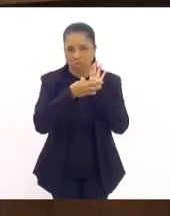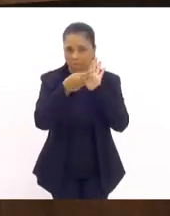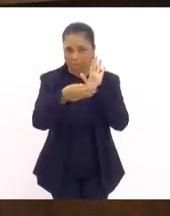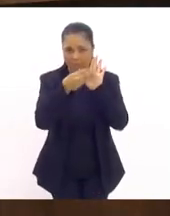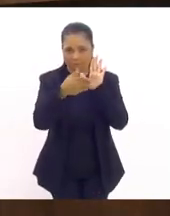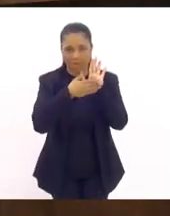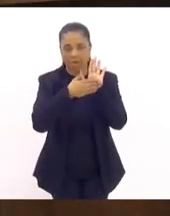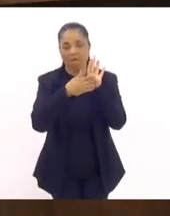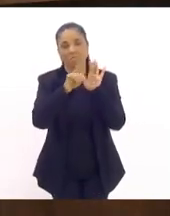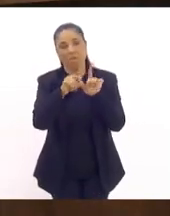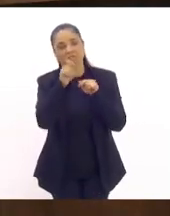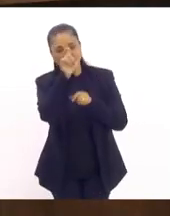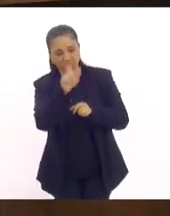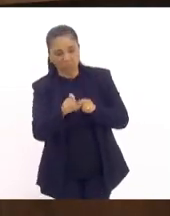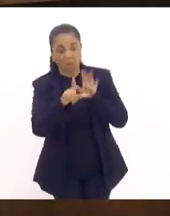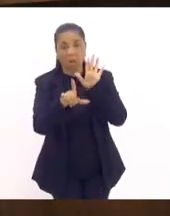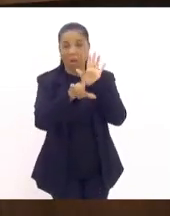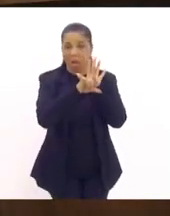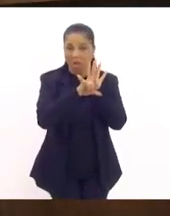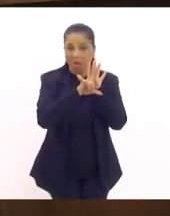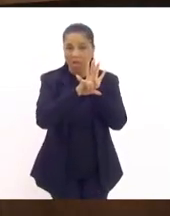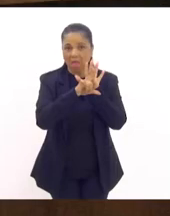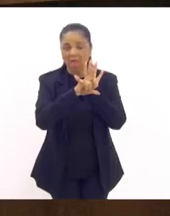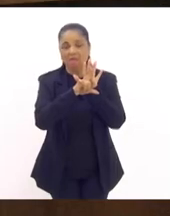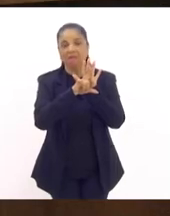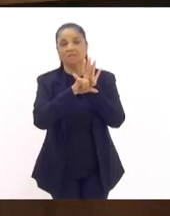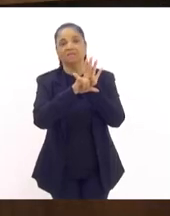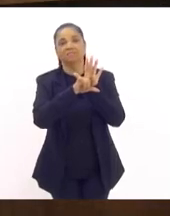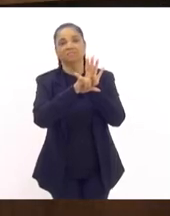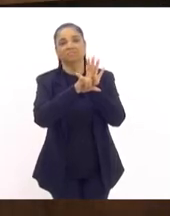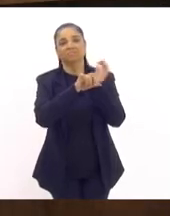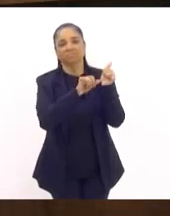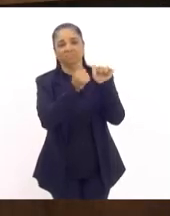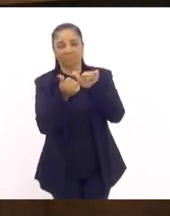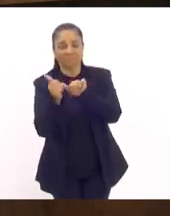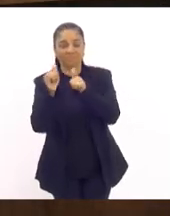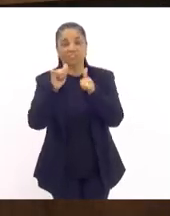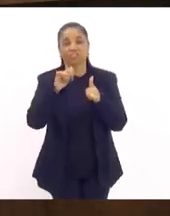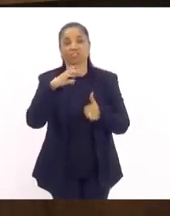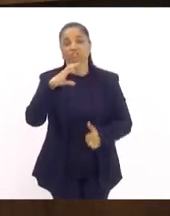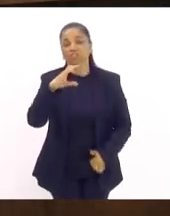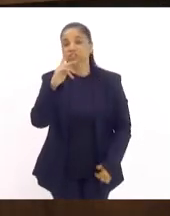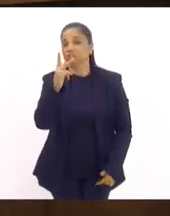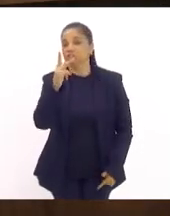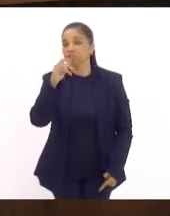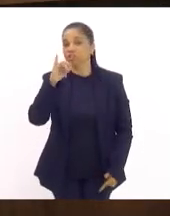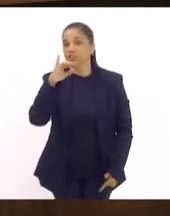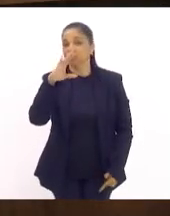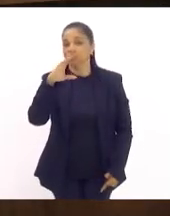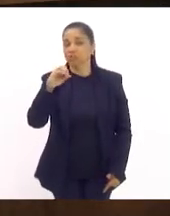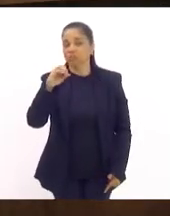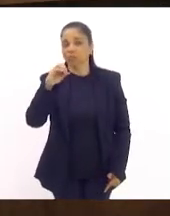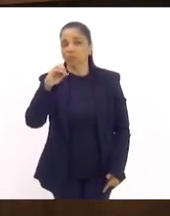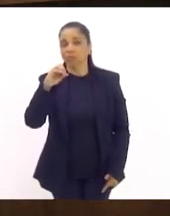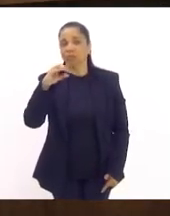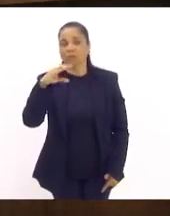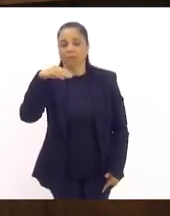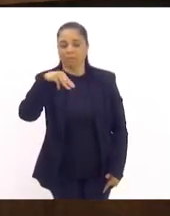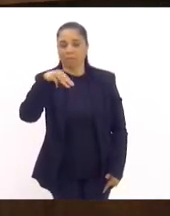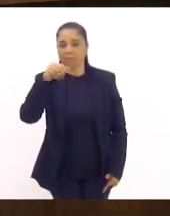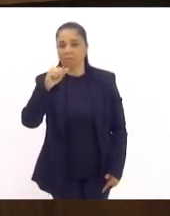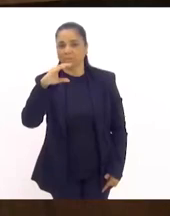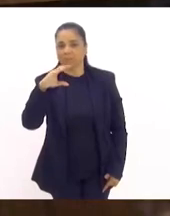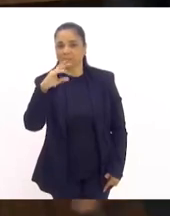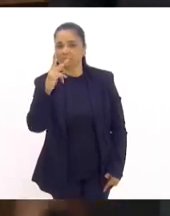puder batizar essa lei de lei deputado Chico Machado, eu acho que é uma homenagem legítima.